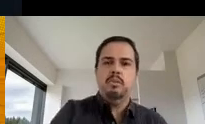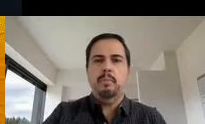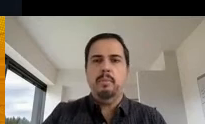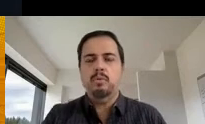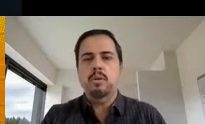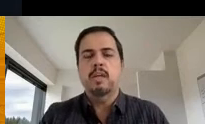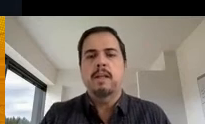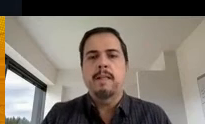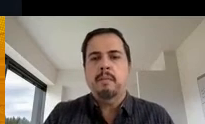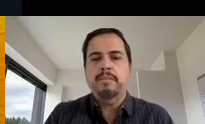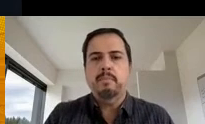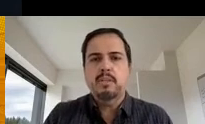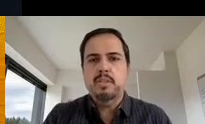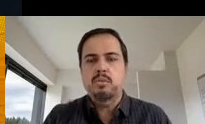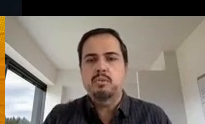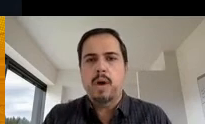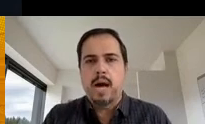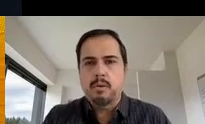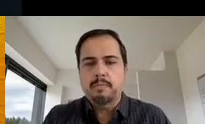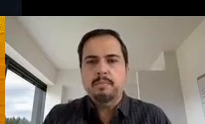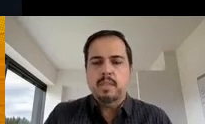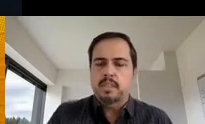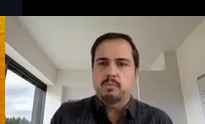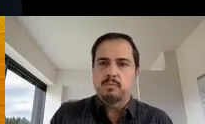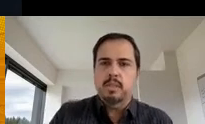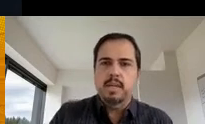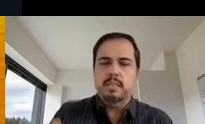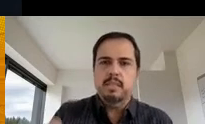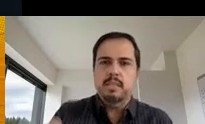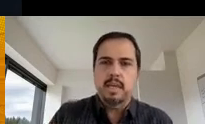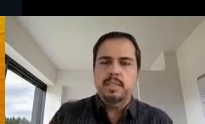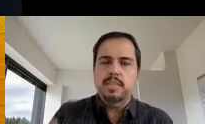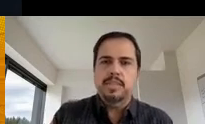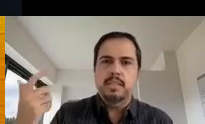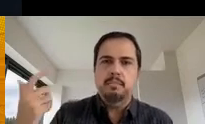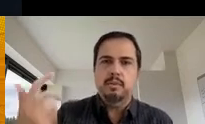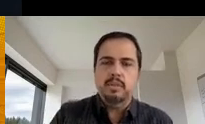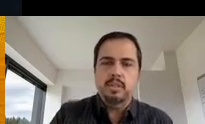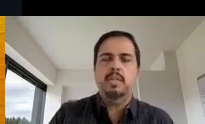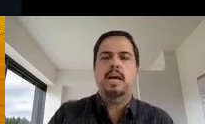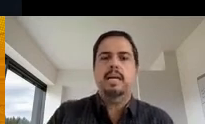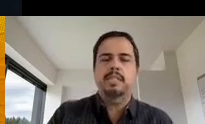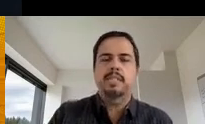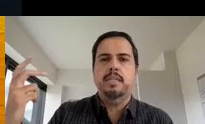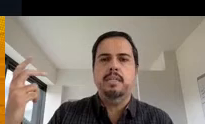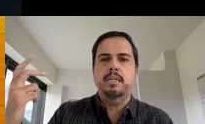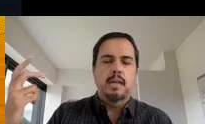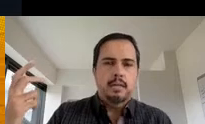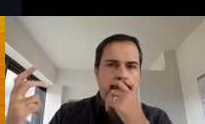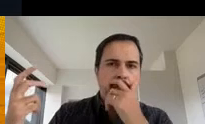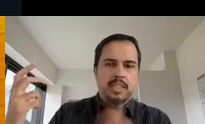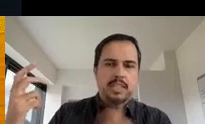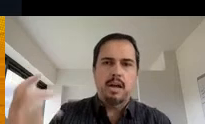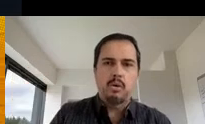experiências que outros estão proporcionando. Mas do ponto de vista de usuário, de mudança, de teste, de